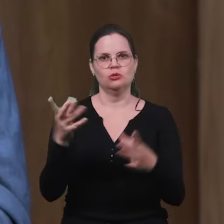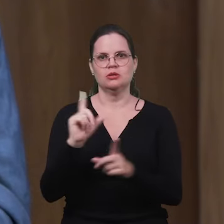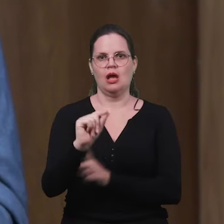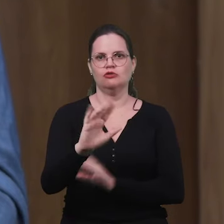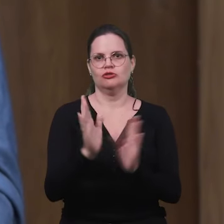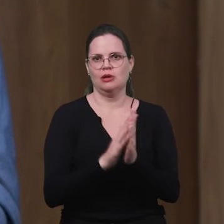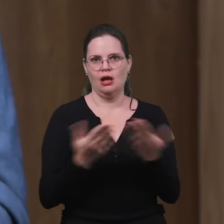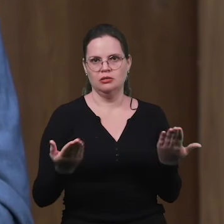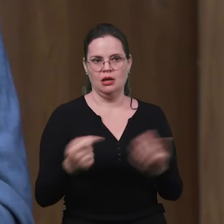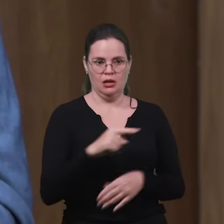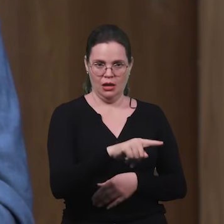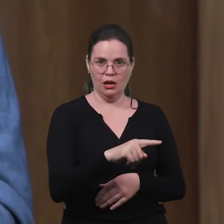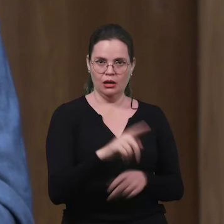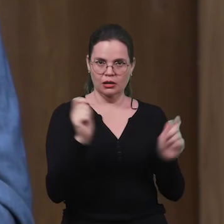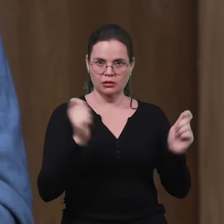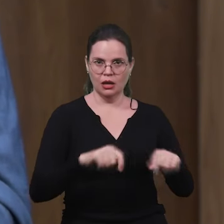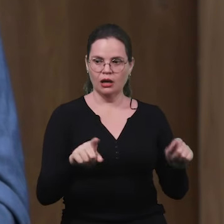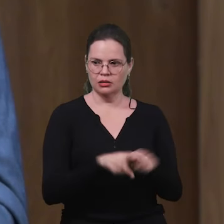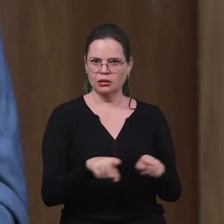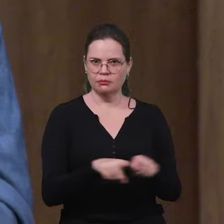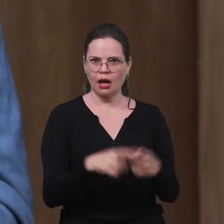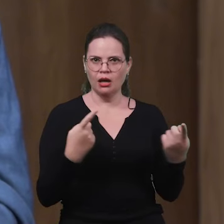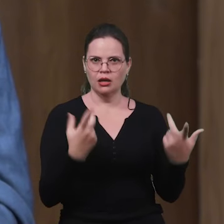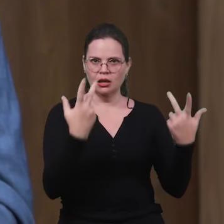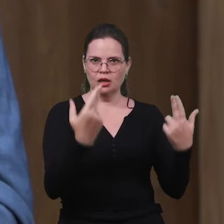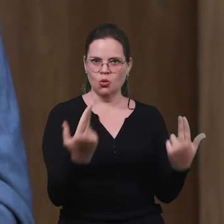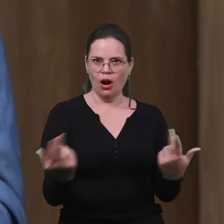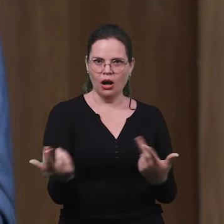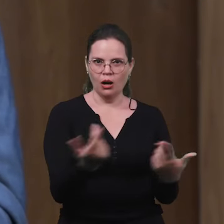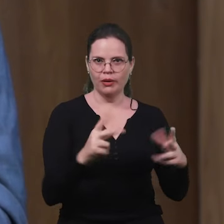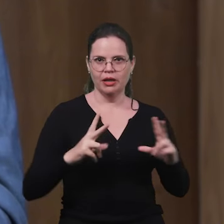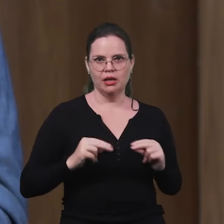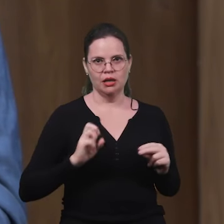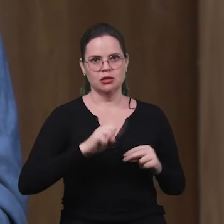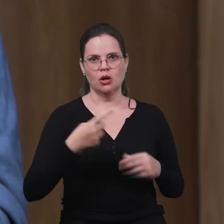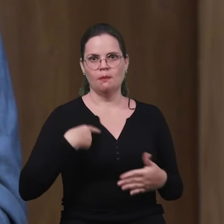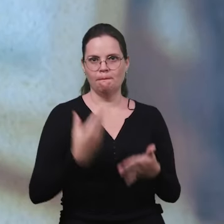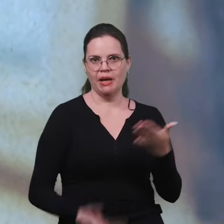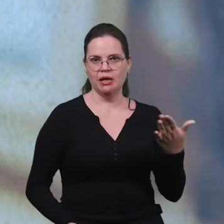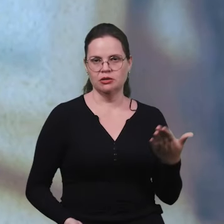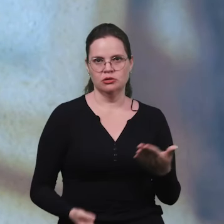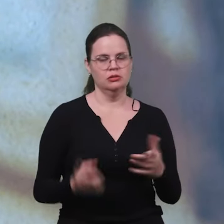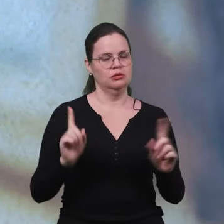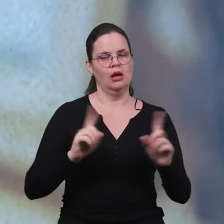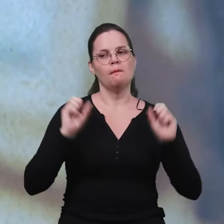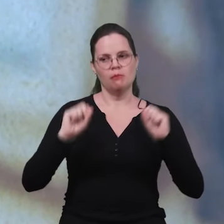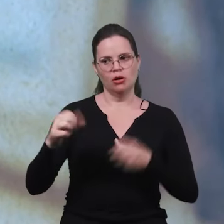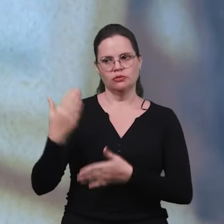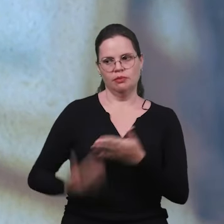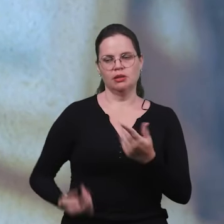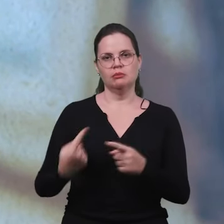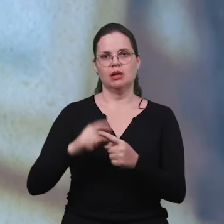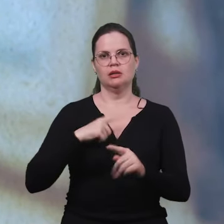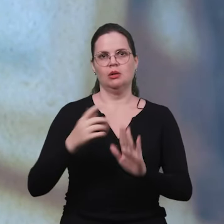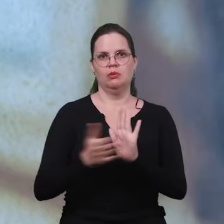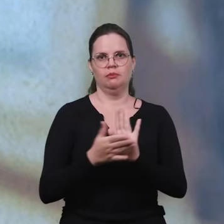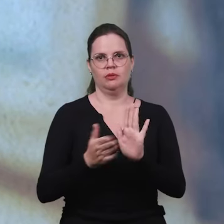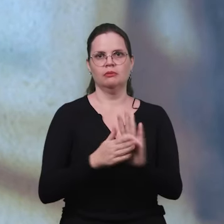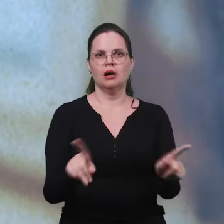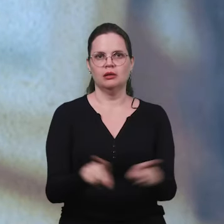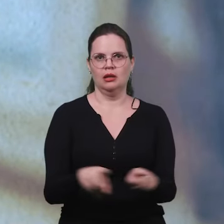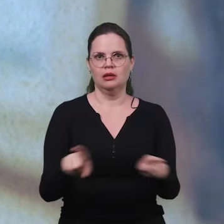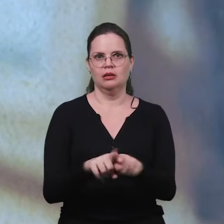E existe alguma possibilidade de perder, no caso, a herança? Existe, na verdade, uma proposta, né, que vem expressa